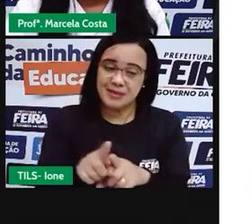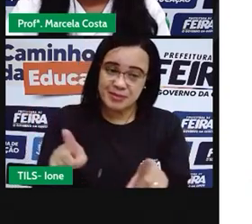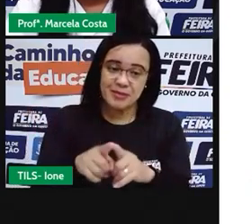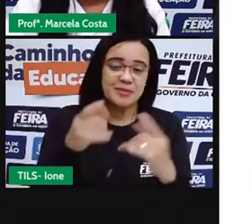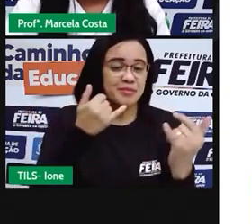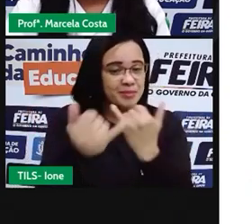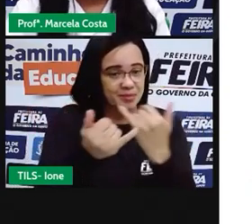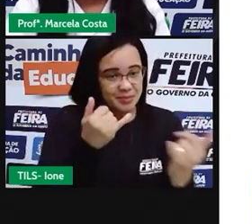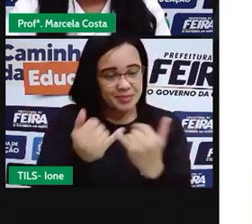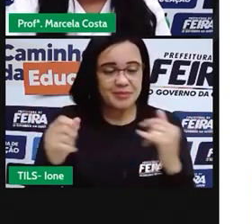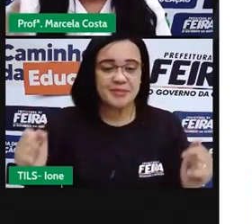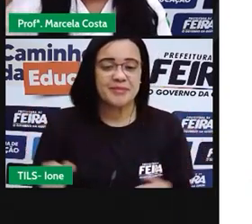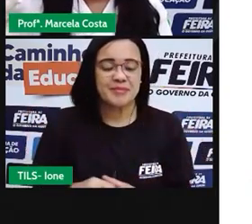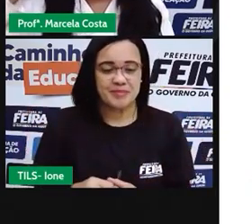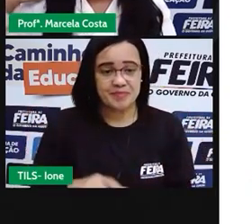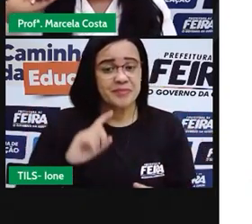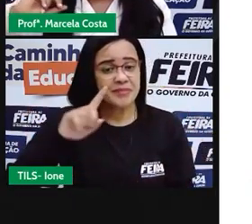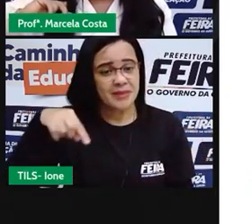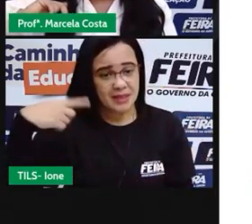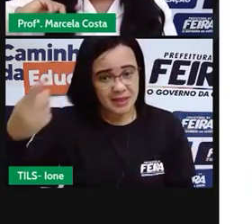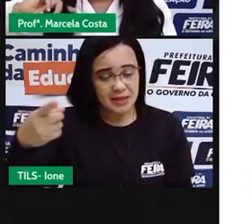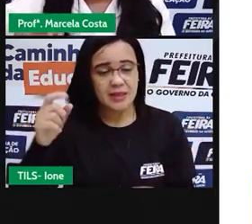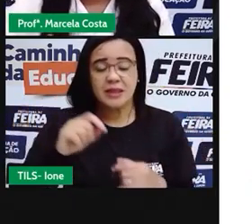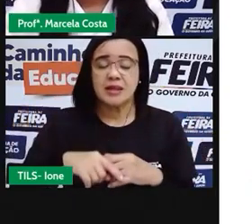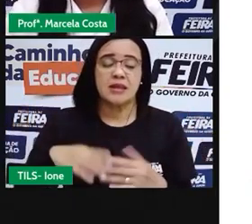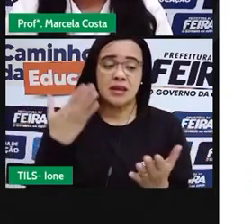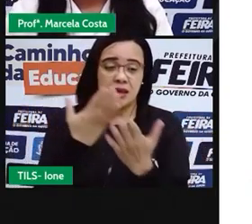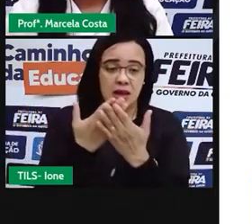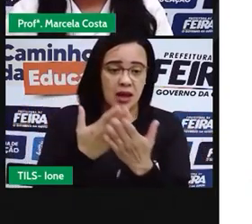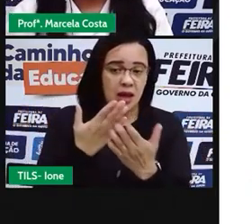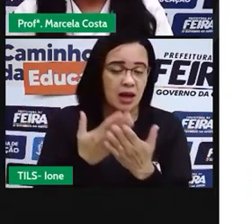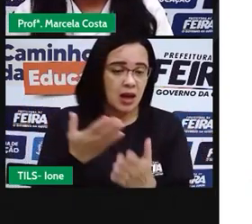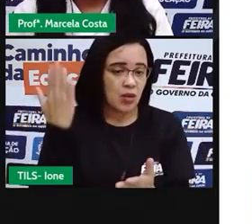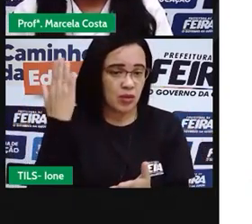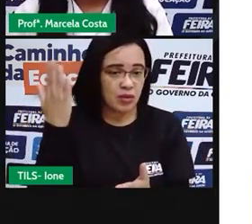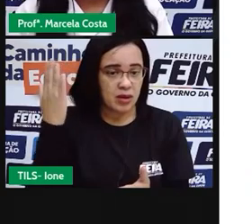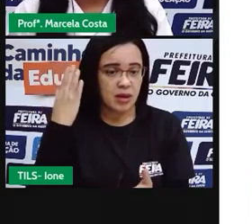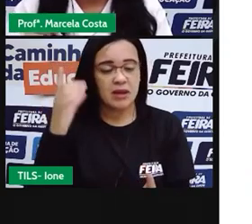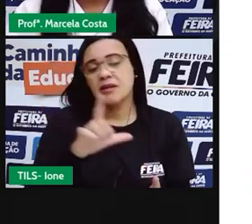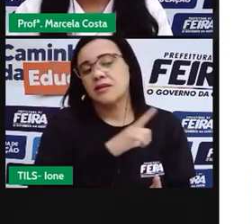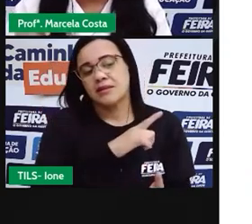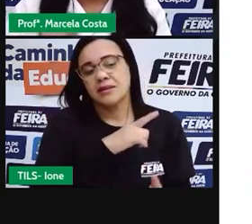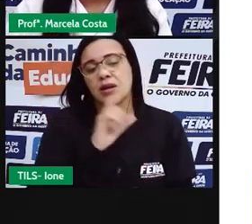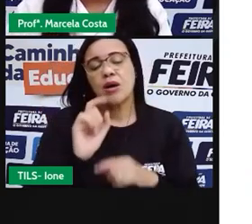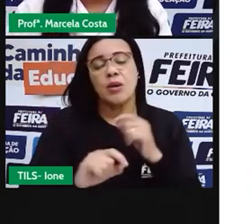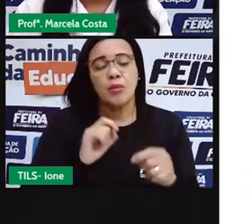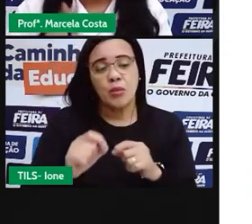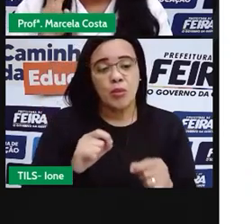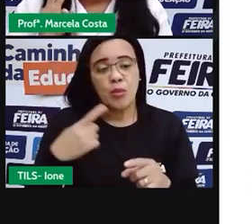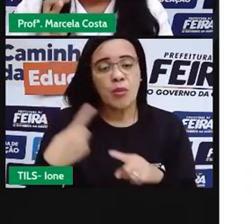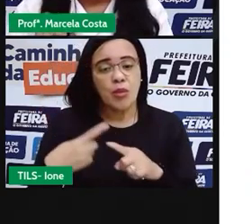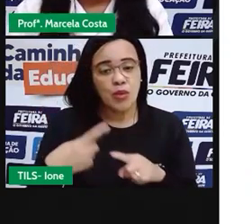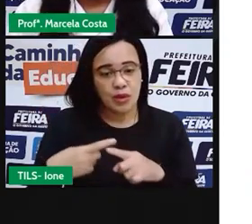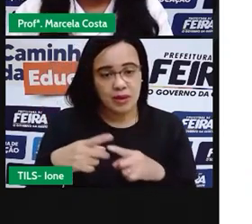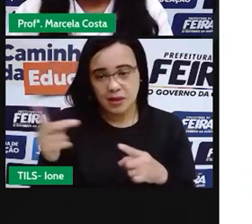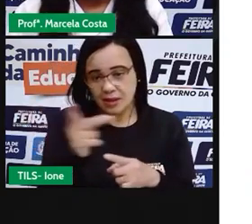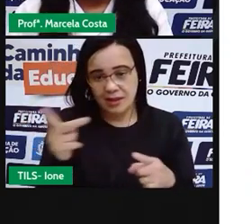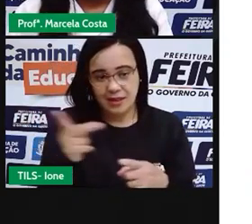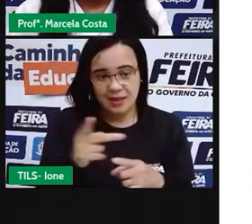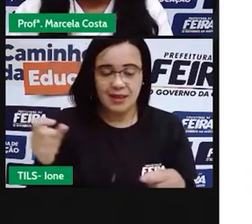que a estrutura do casarão Frois da Mota é parecida com a da igreja